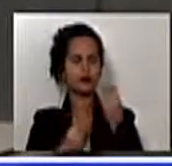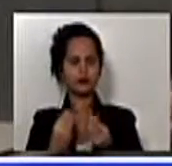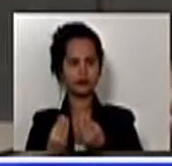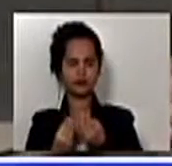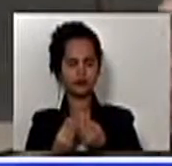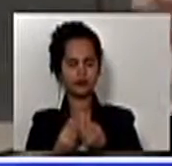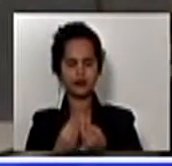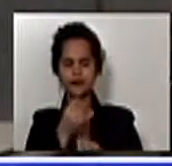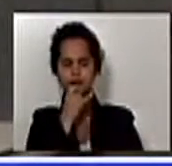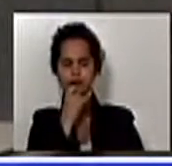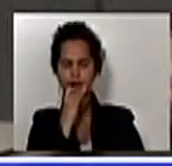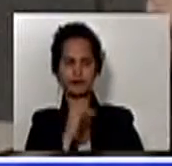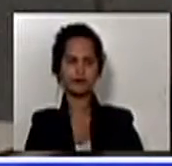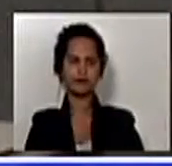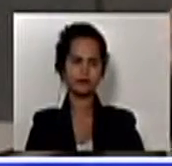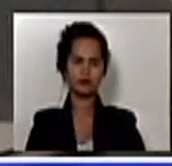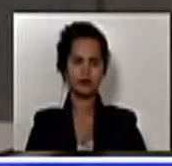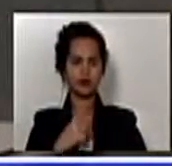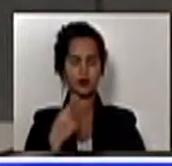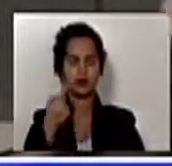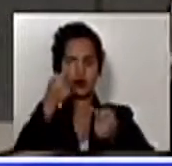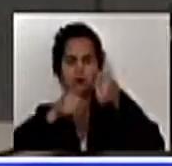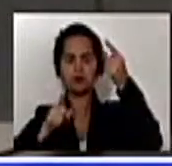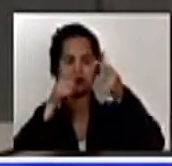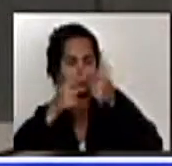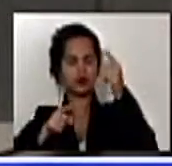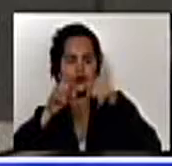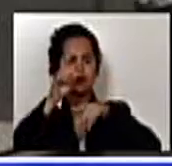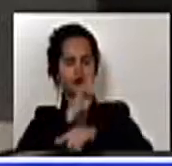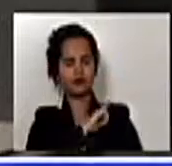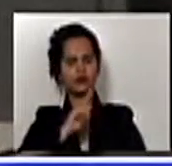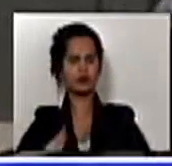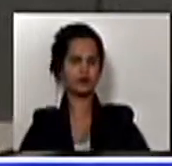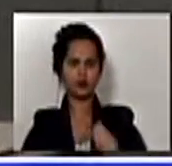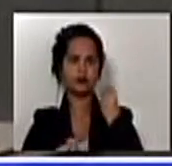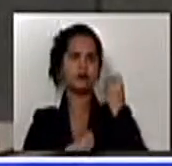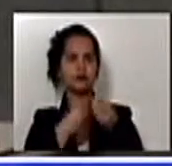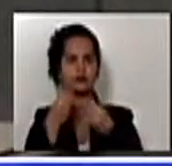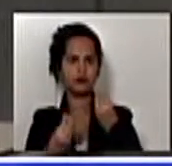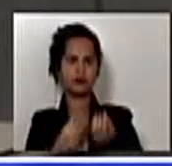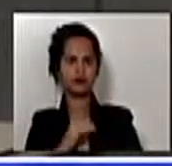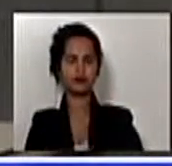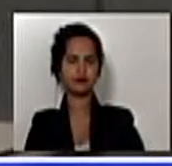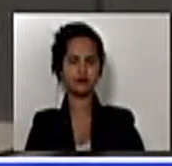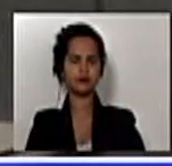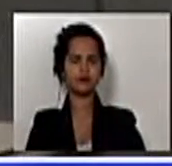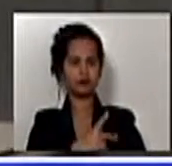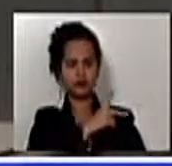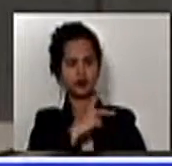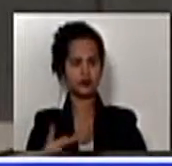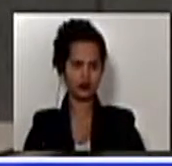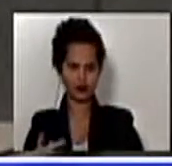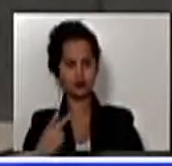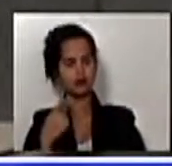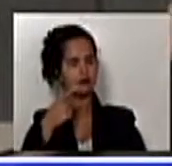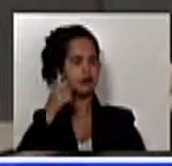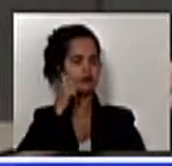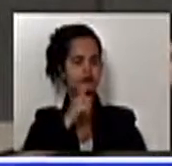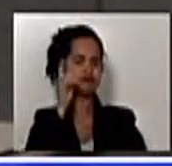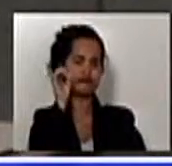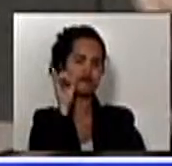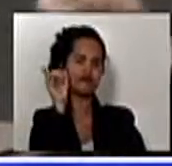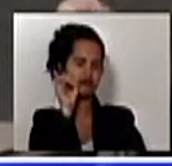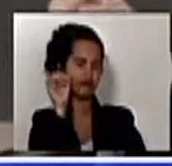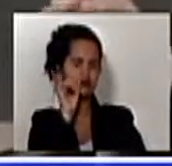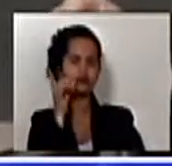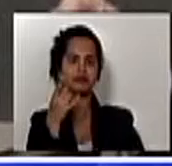mais discordância que nós tenhamos com os nossos governantes, com os nossos governadores, com a presidente da República, não podemos estar